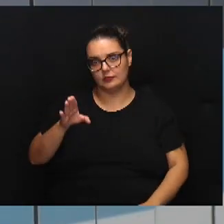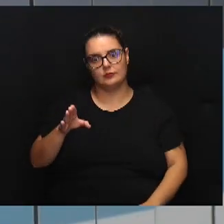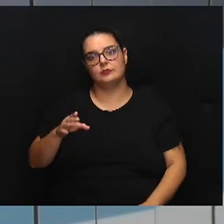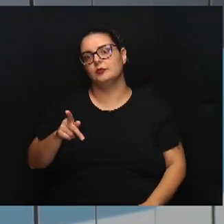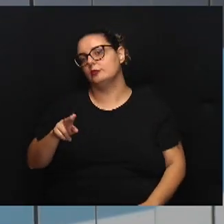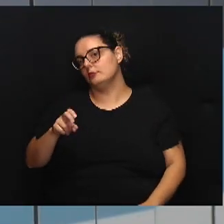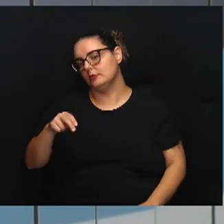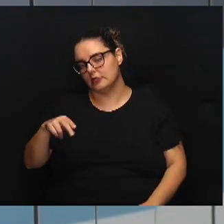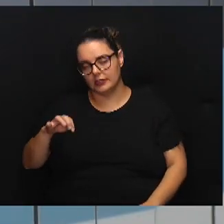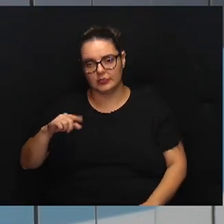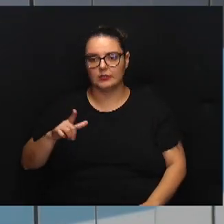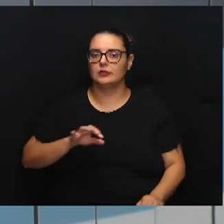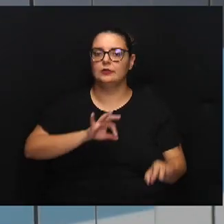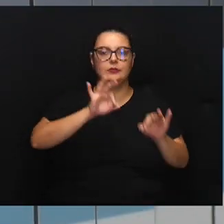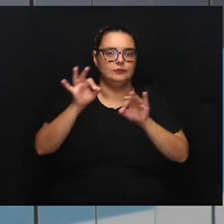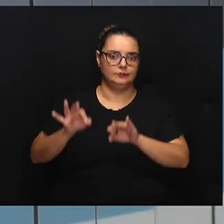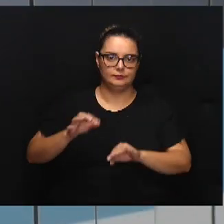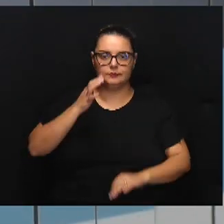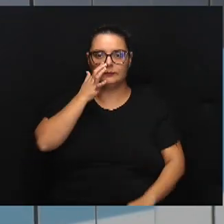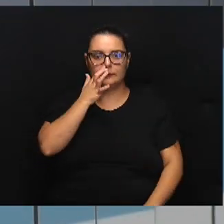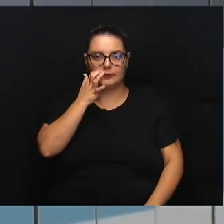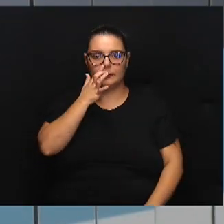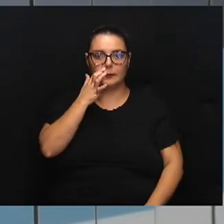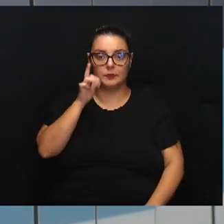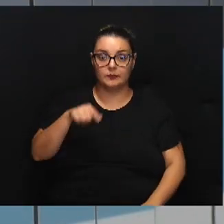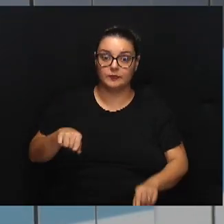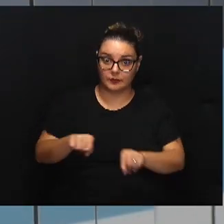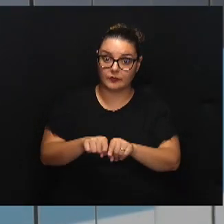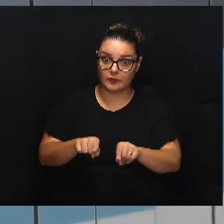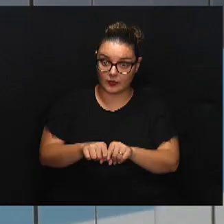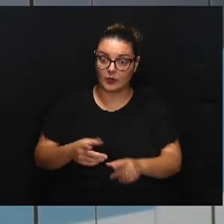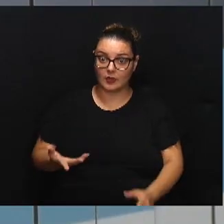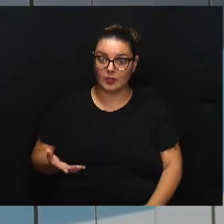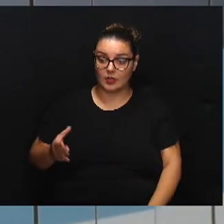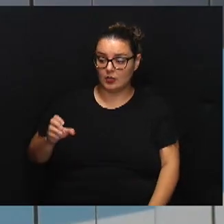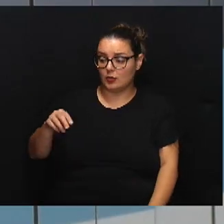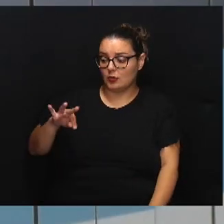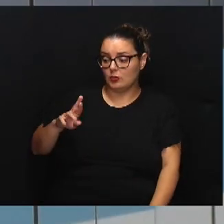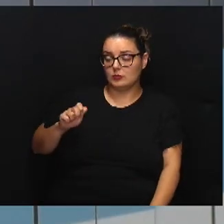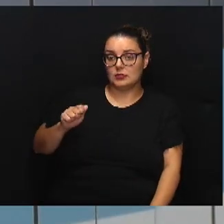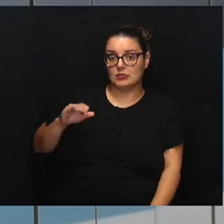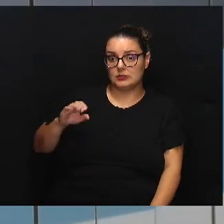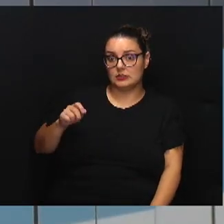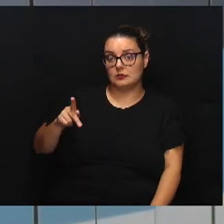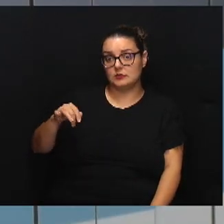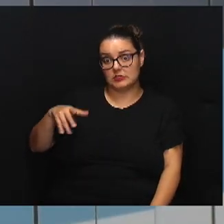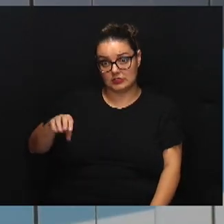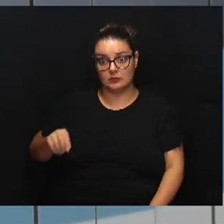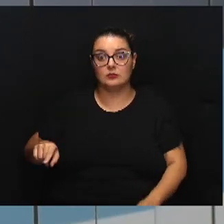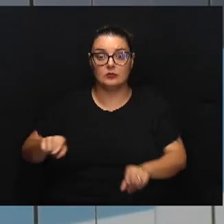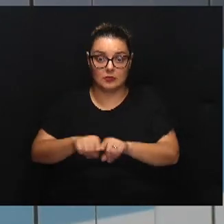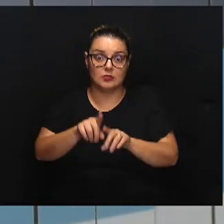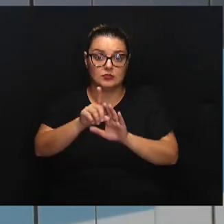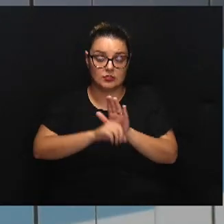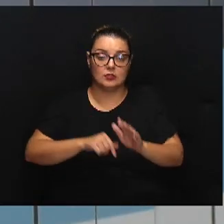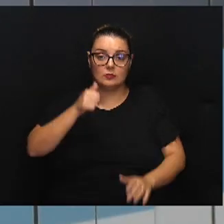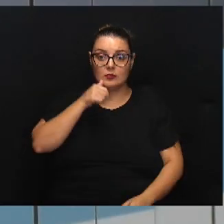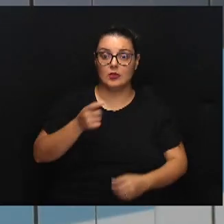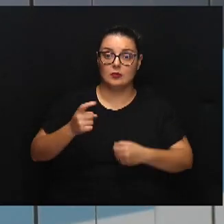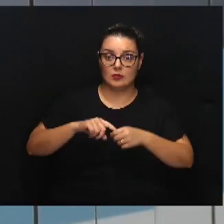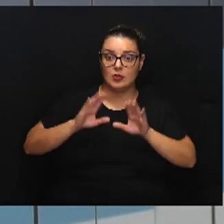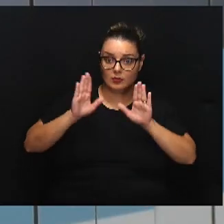pré-natal, no acompanhamento. Então, essa, inclusive, é uma questão, né? A contracepção precisa ser também um direito das mulheres. Mas, voltando à